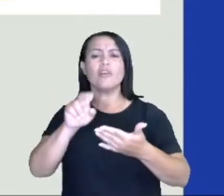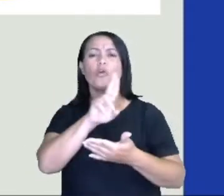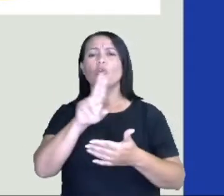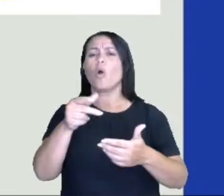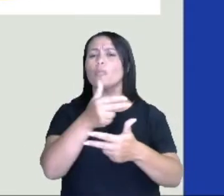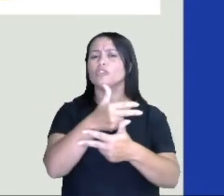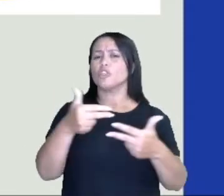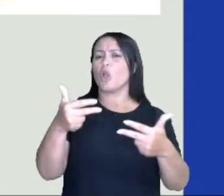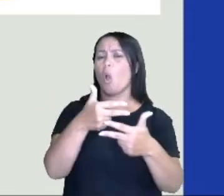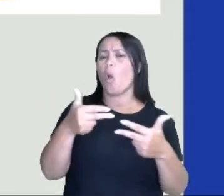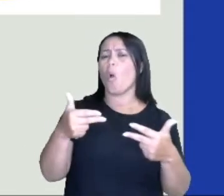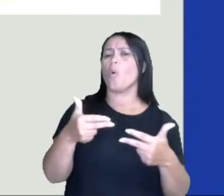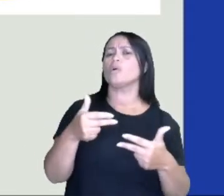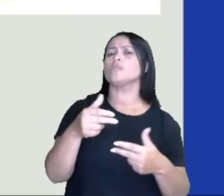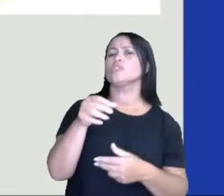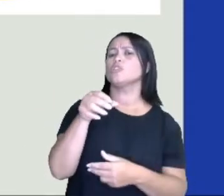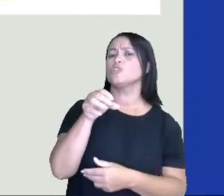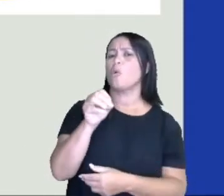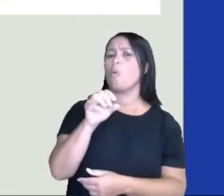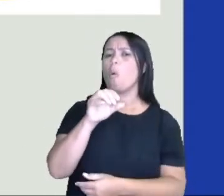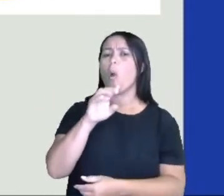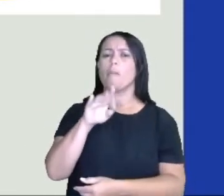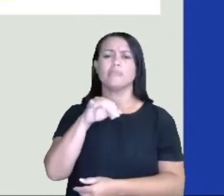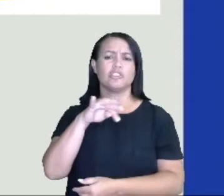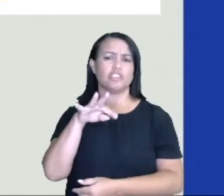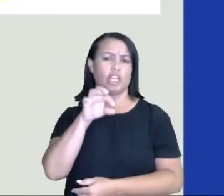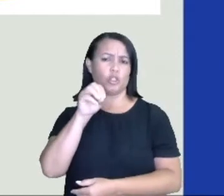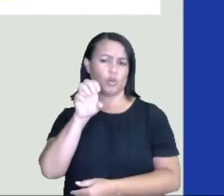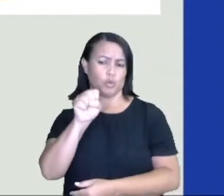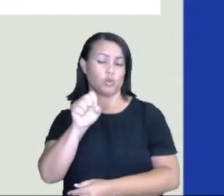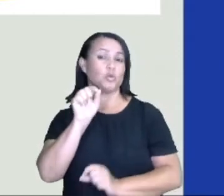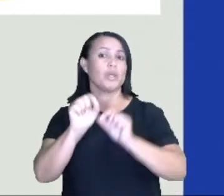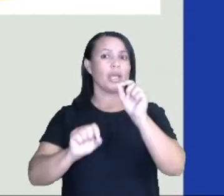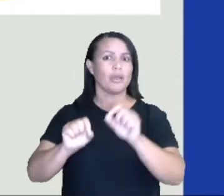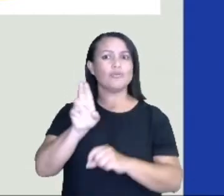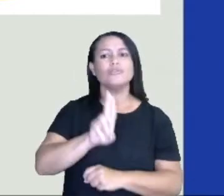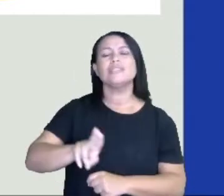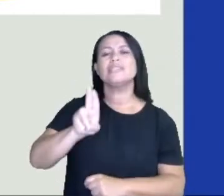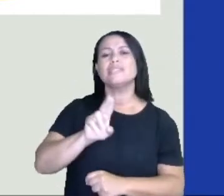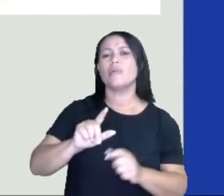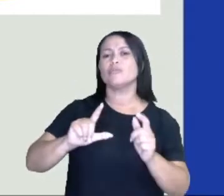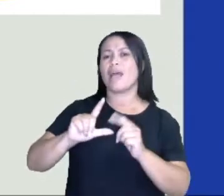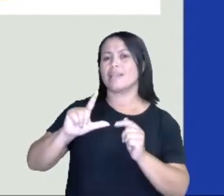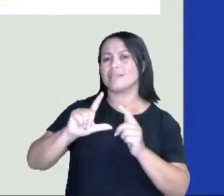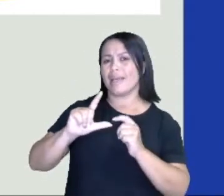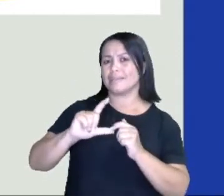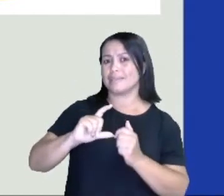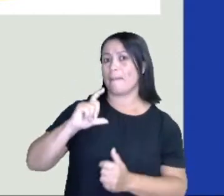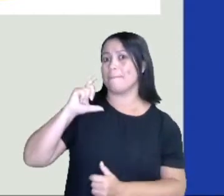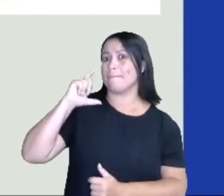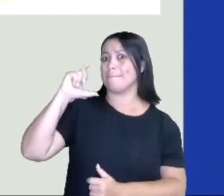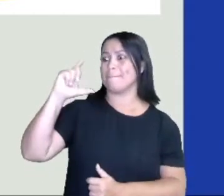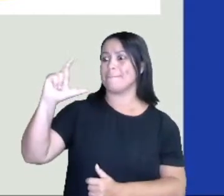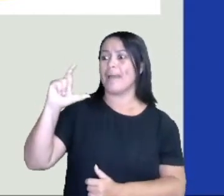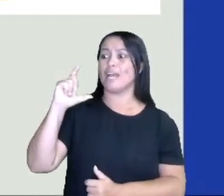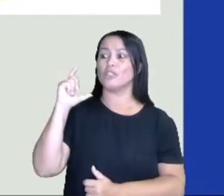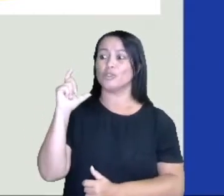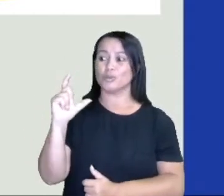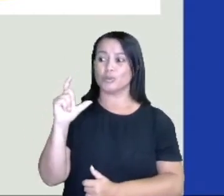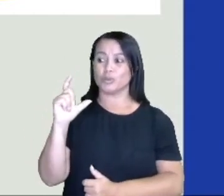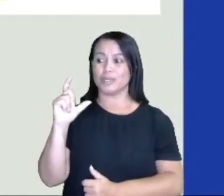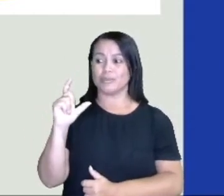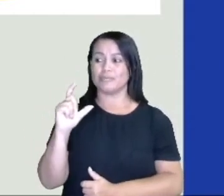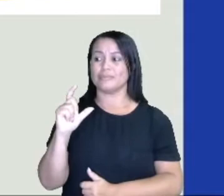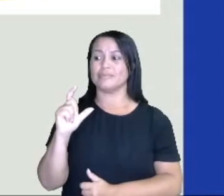coisas ou objetos, utilizamos a letra maiúsculas. Elas são